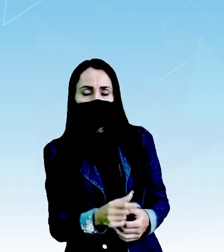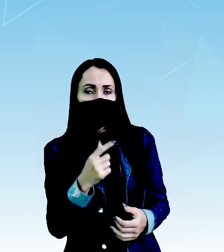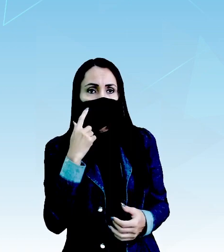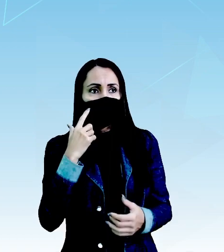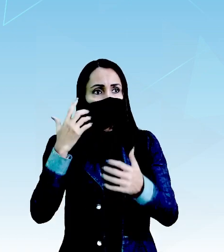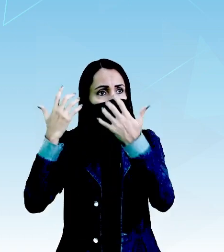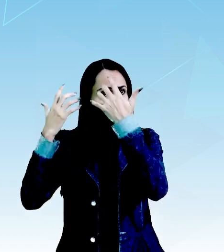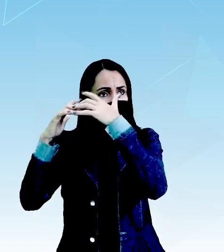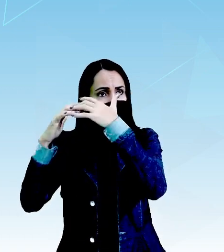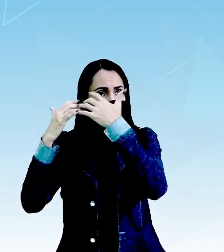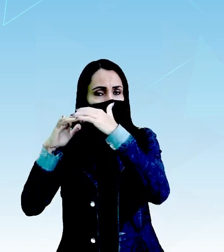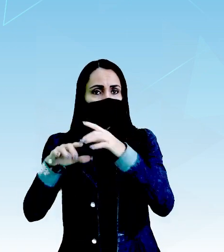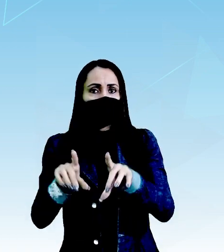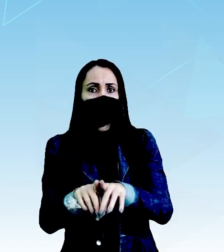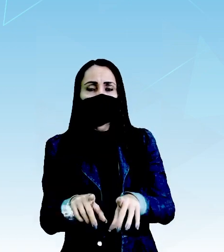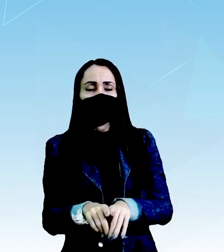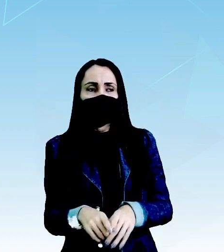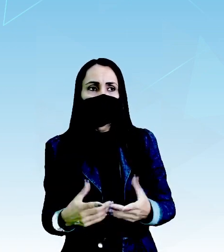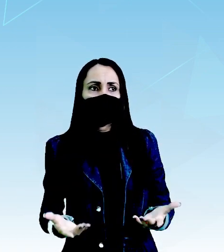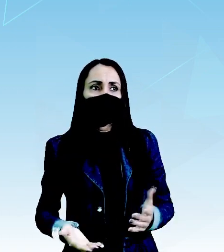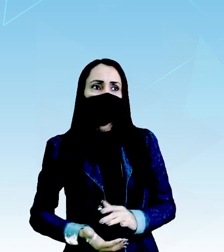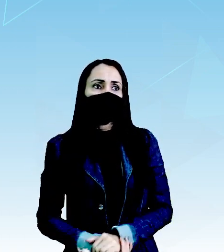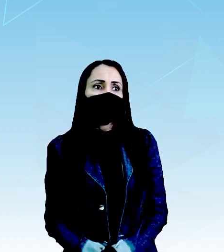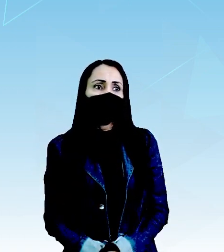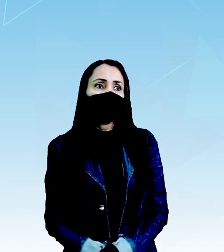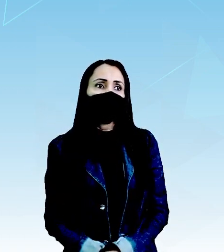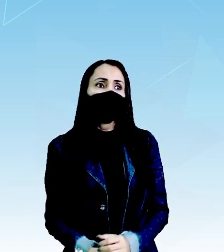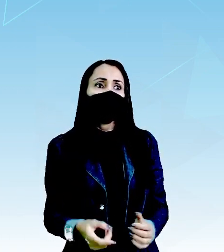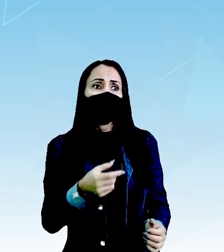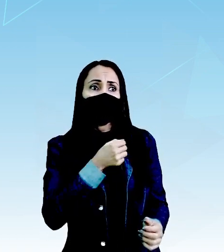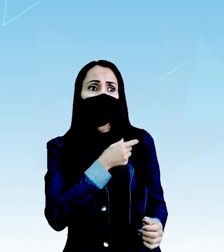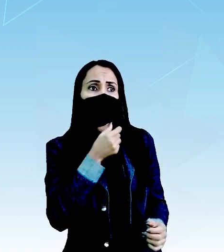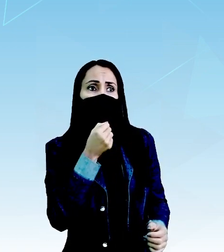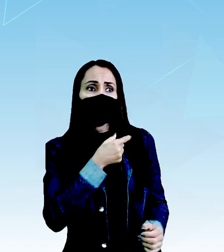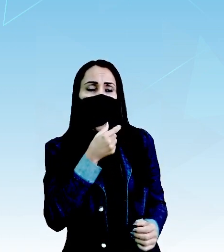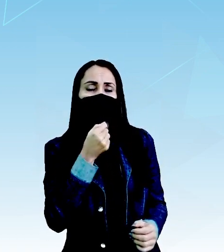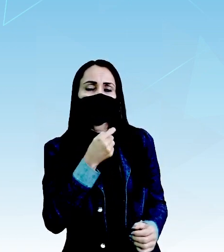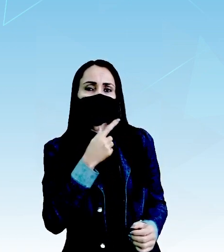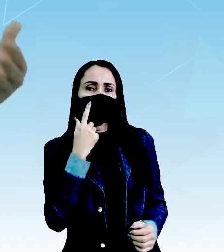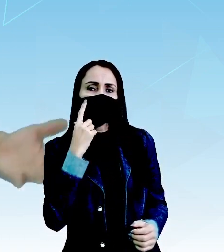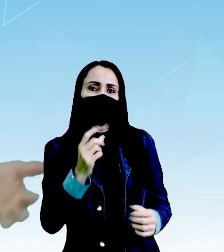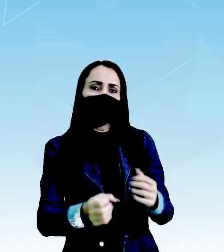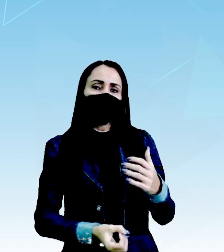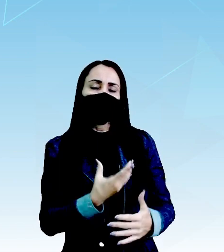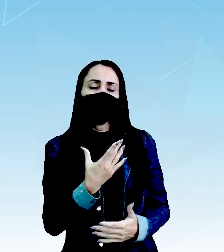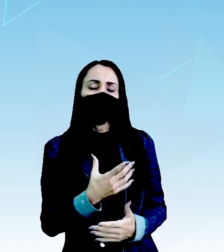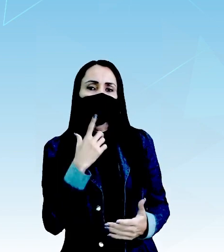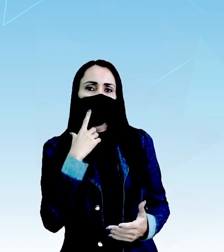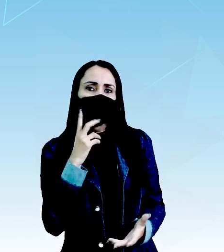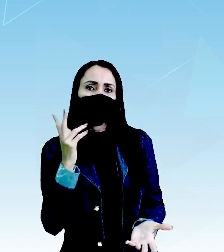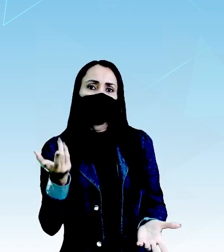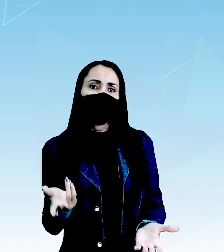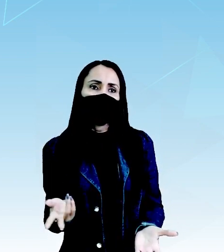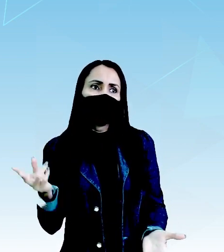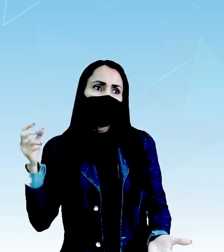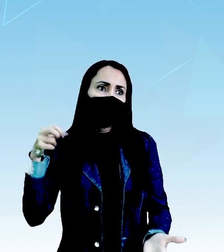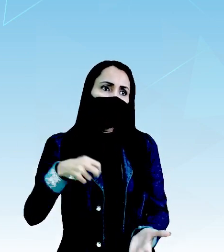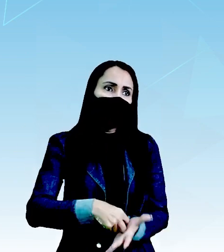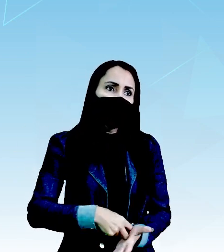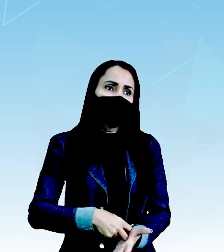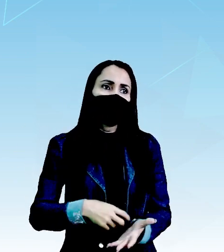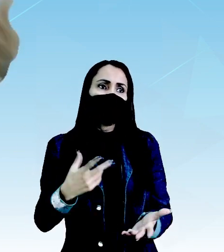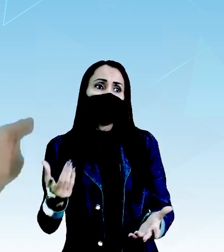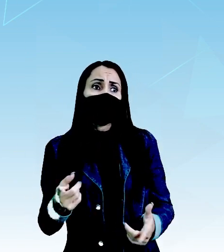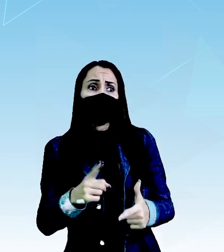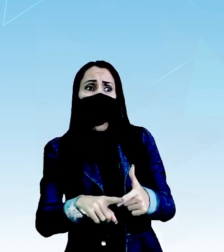reflexão sobre a questão da comédia. A comédia, ela surge justamente para castigar os danos da